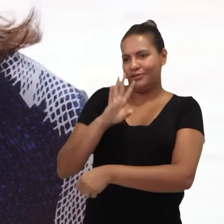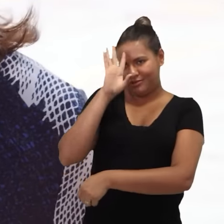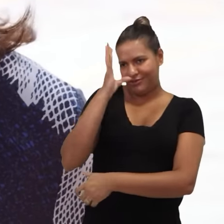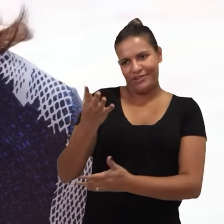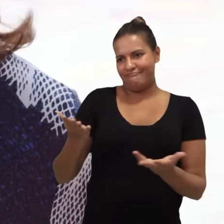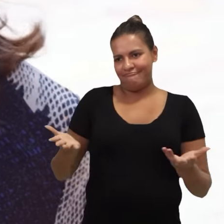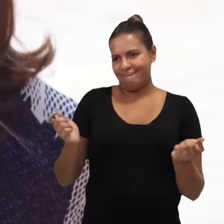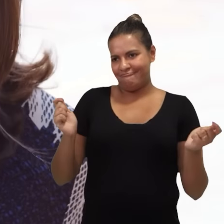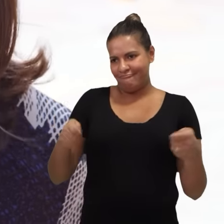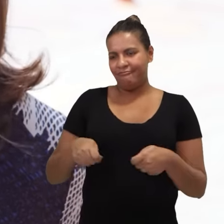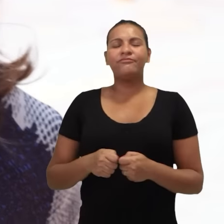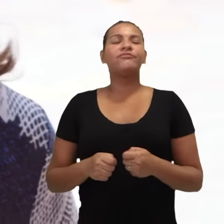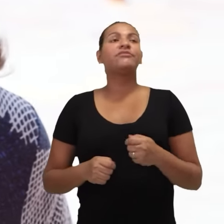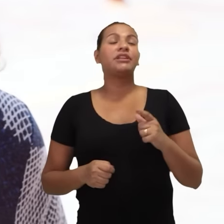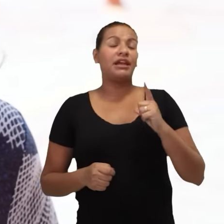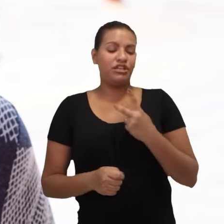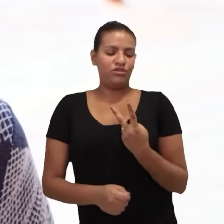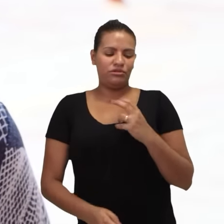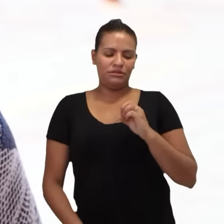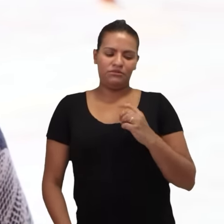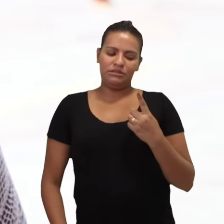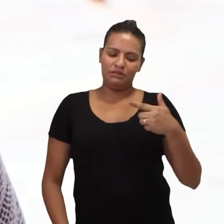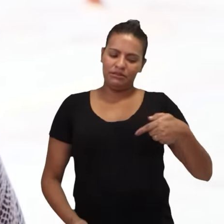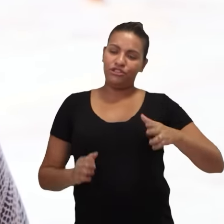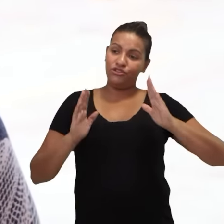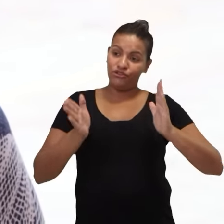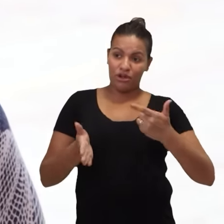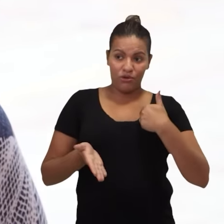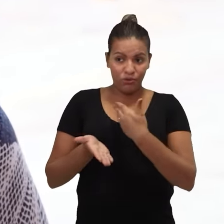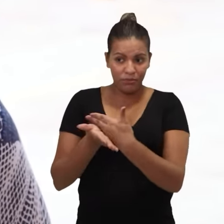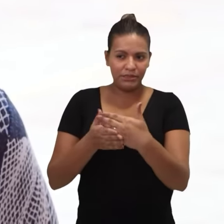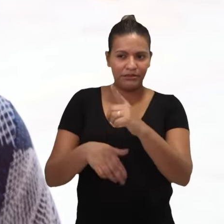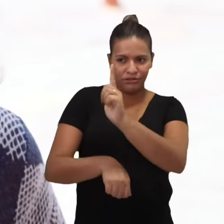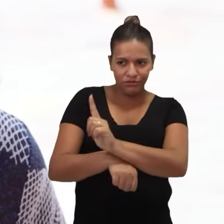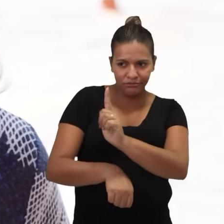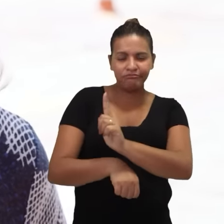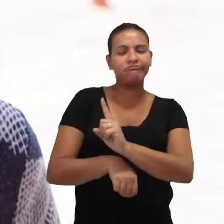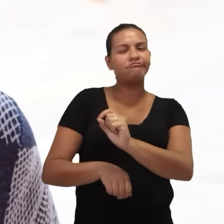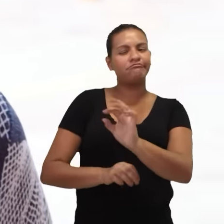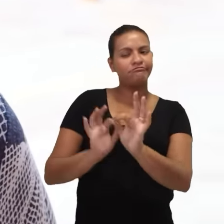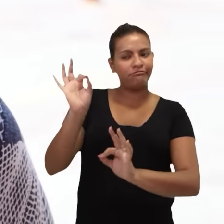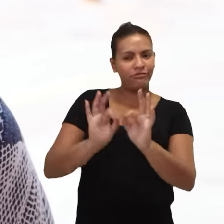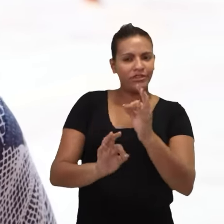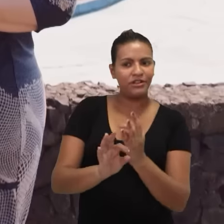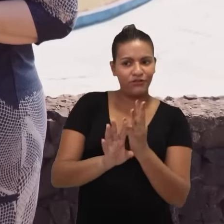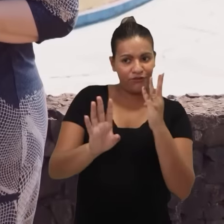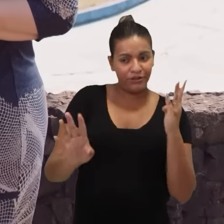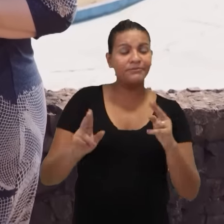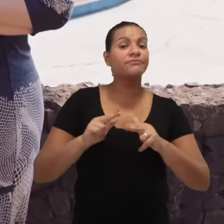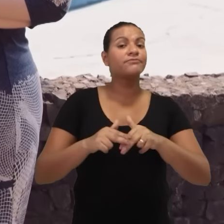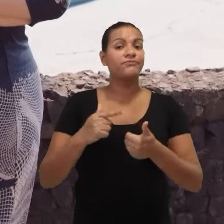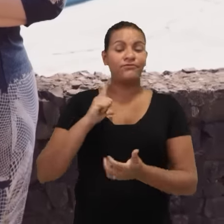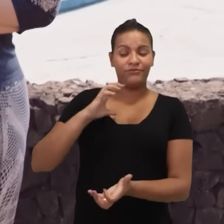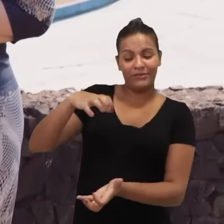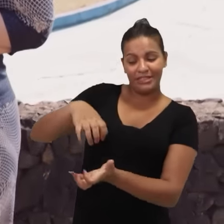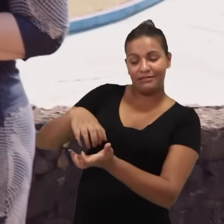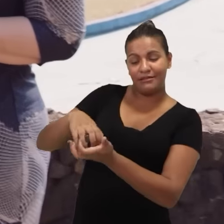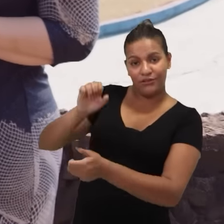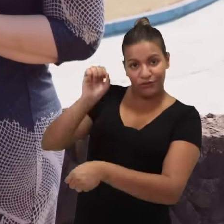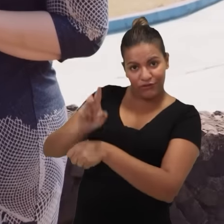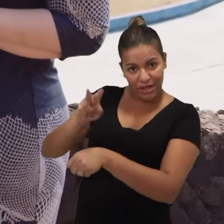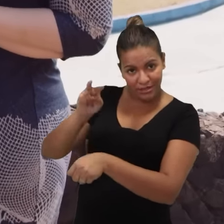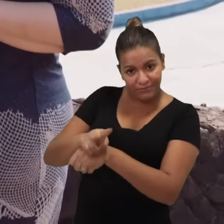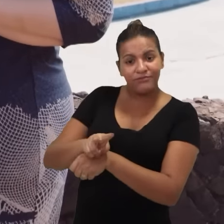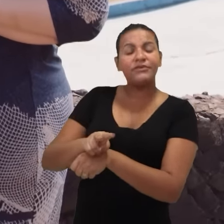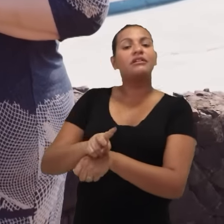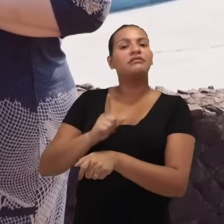impossível de se resolver em 4 anos. E aí a gente começou a gestão em 2017 organizando essa fila. Então, a central de